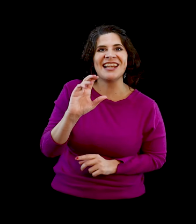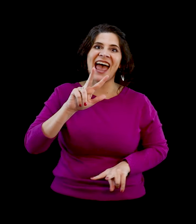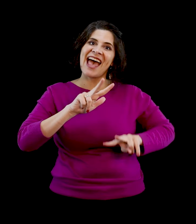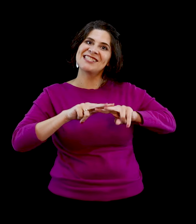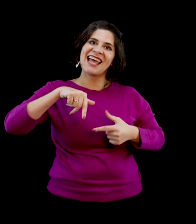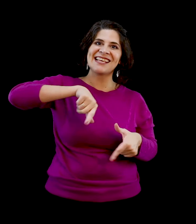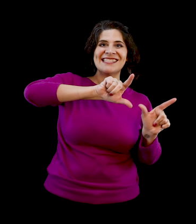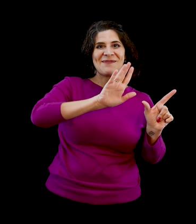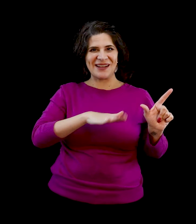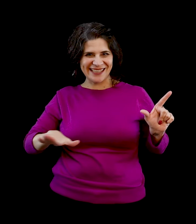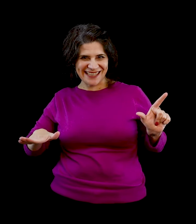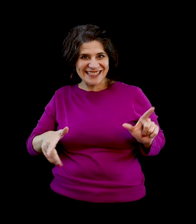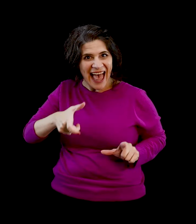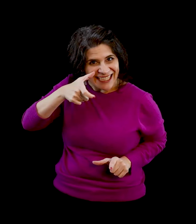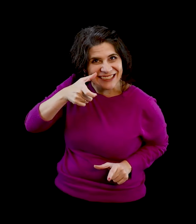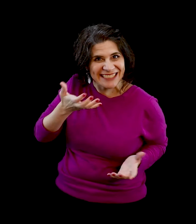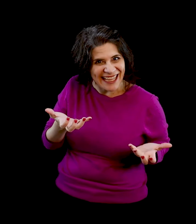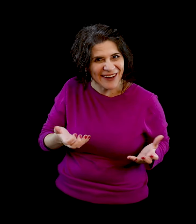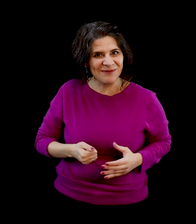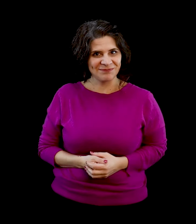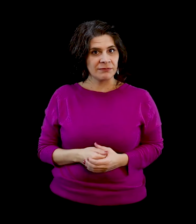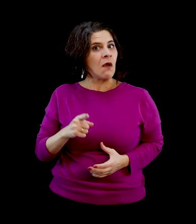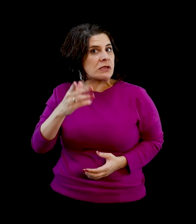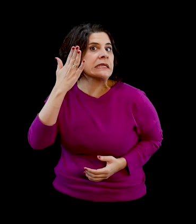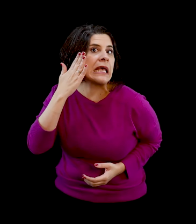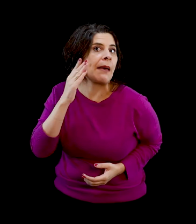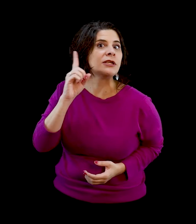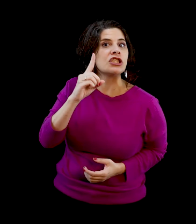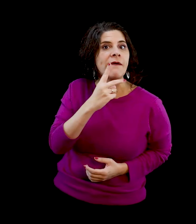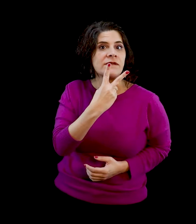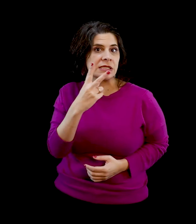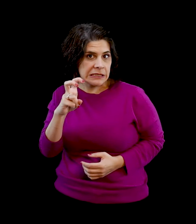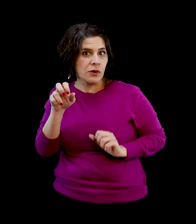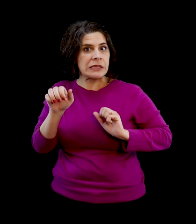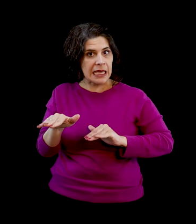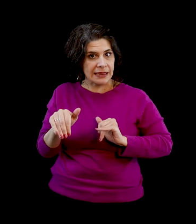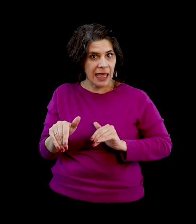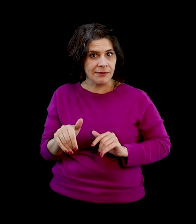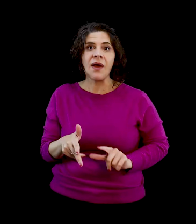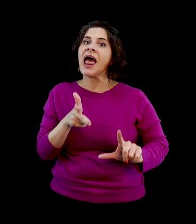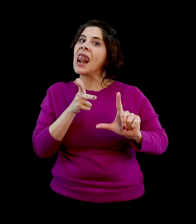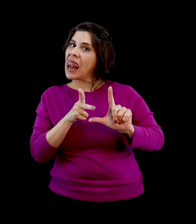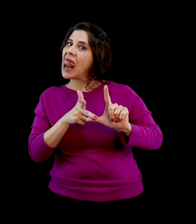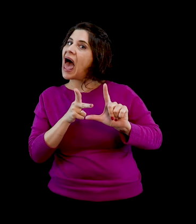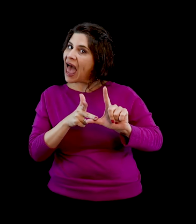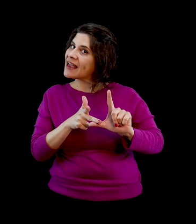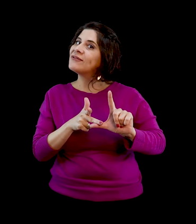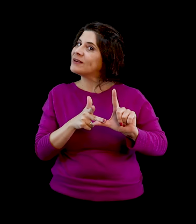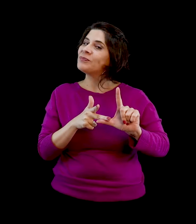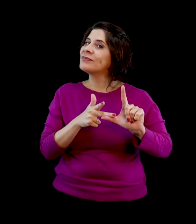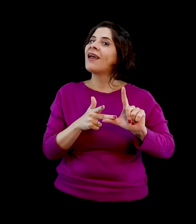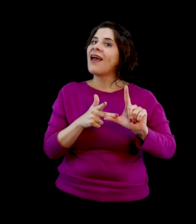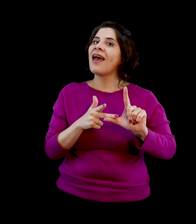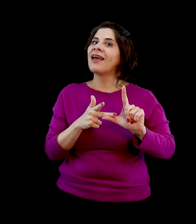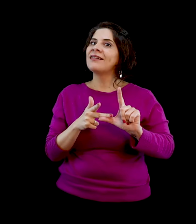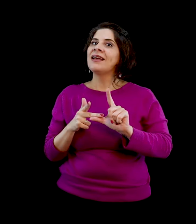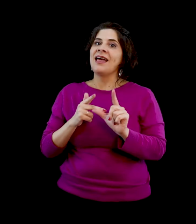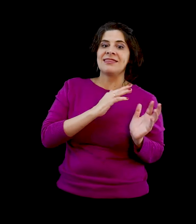com a hashtag IC para crianças. E vocês estão sabendo, né? Dia 25 de setembro, a gente vai ter uma live